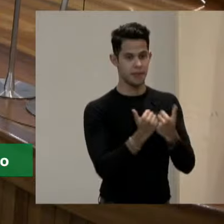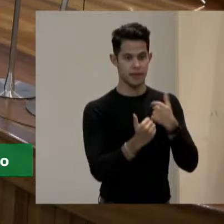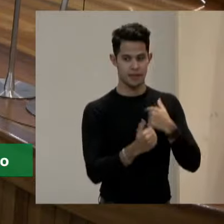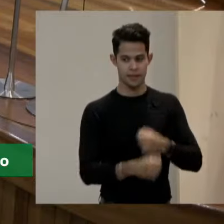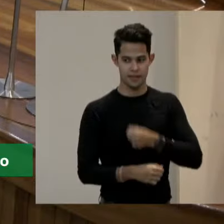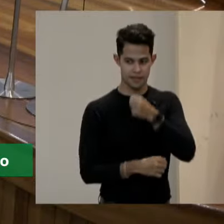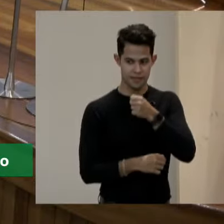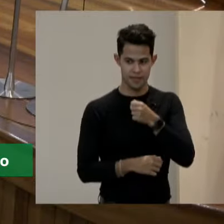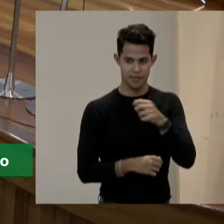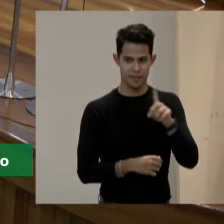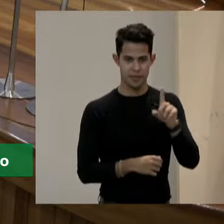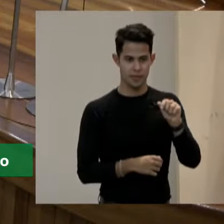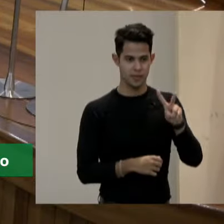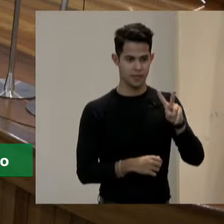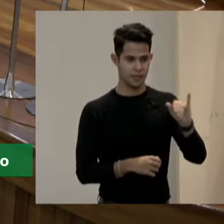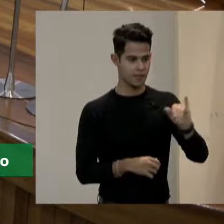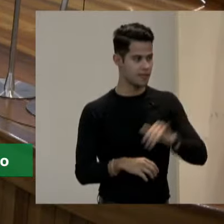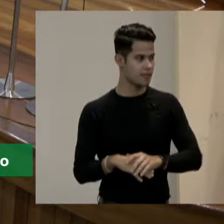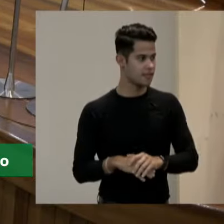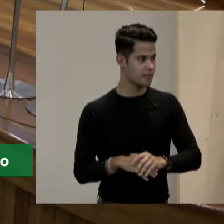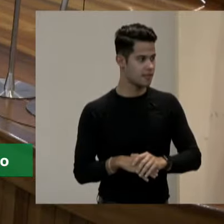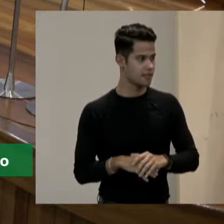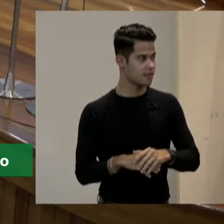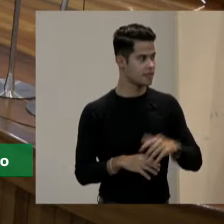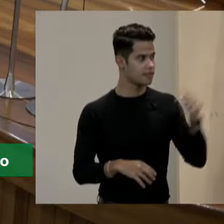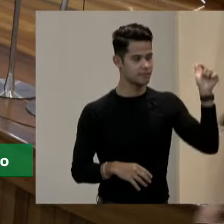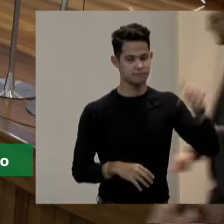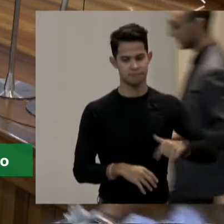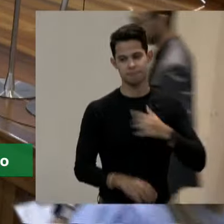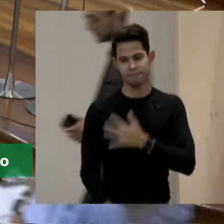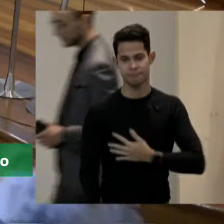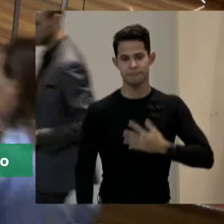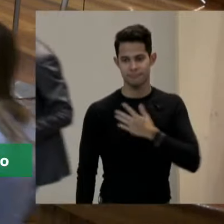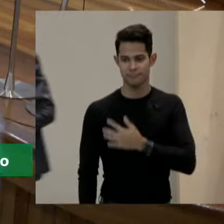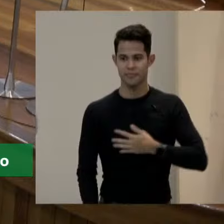Ô, do Davi, uma satisfação, um prazer